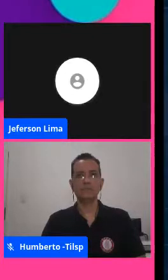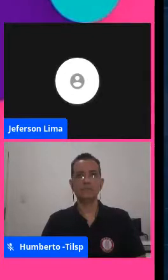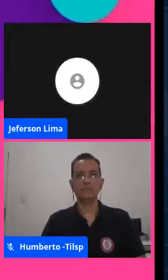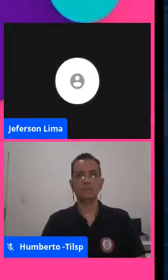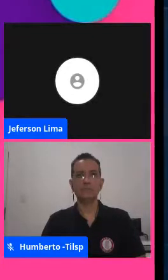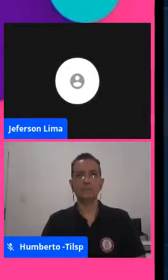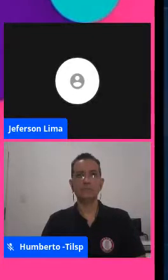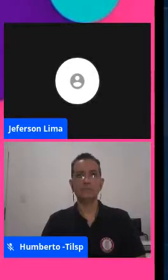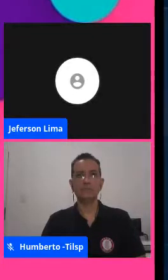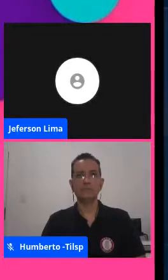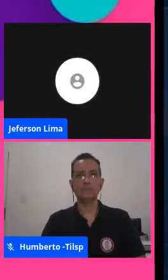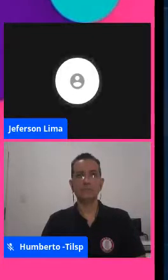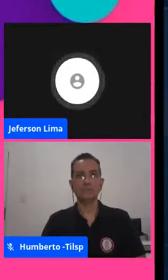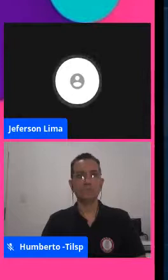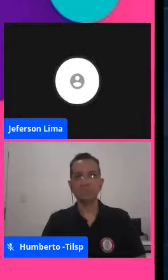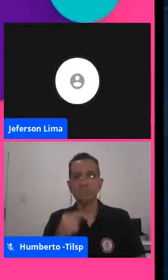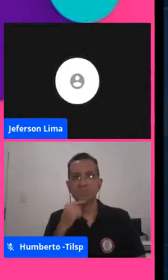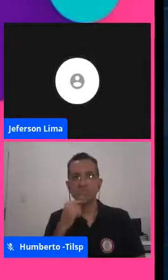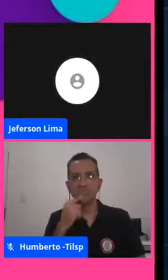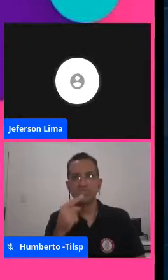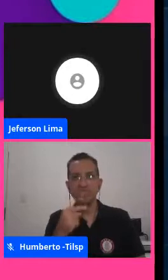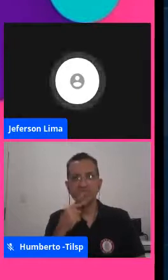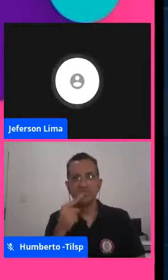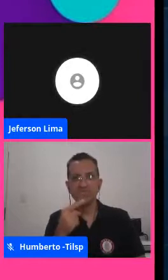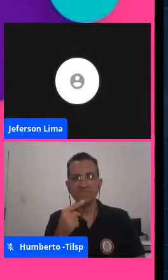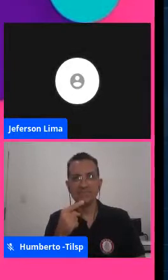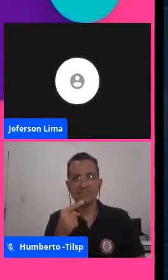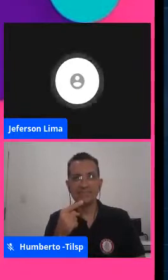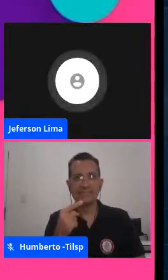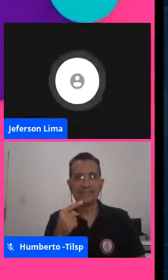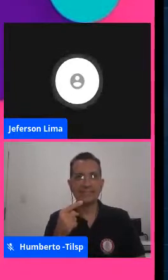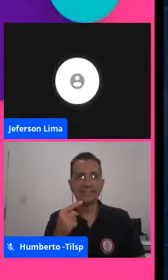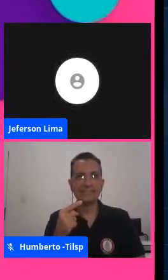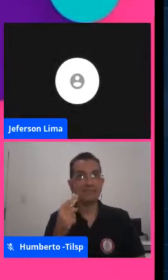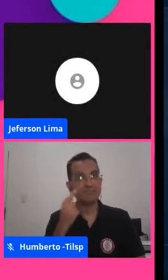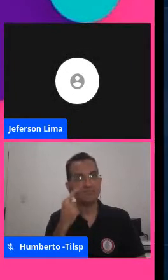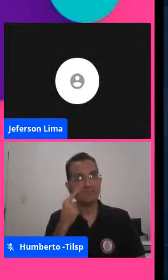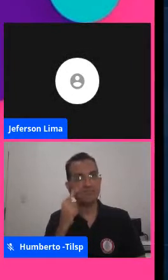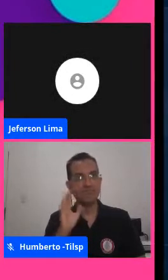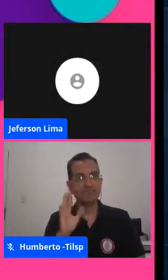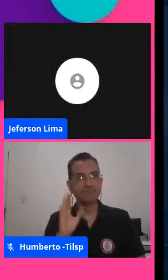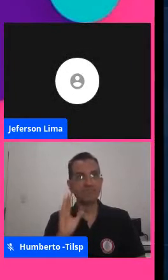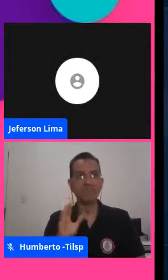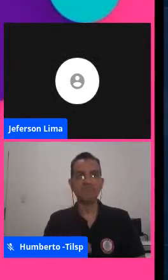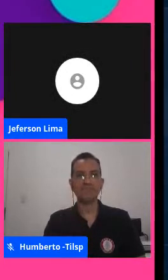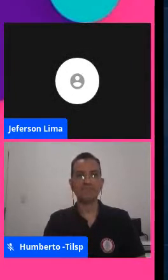Não estou conseguindo. Ops. Vamos lá.